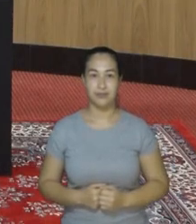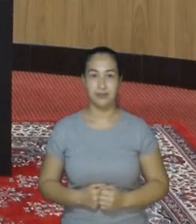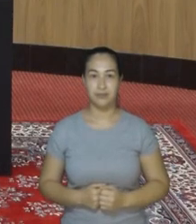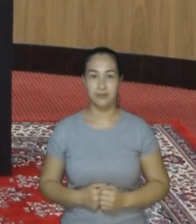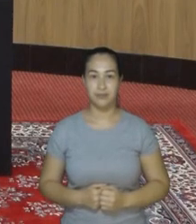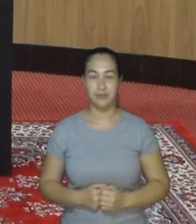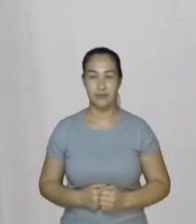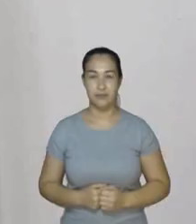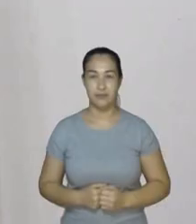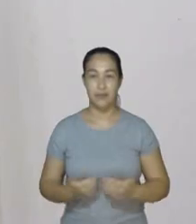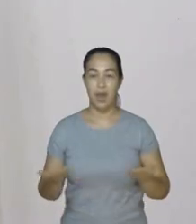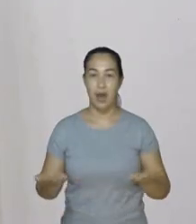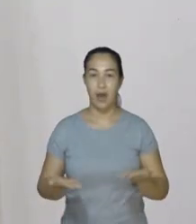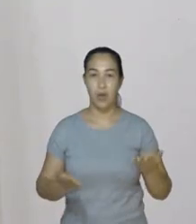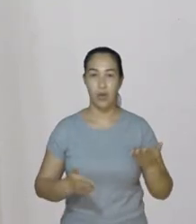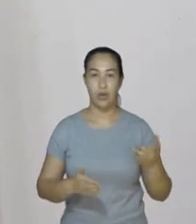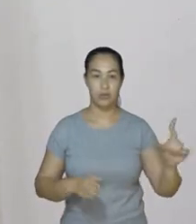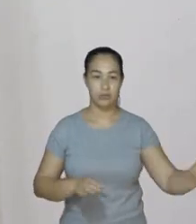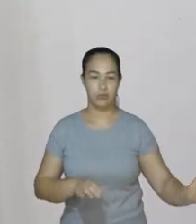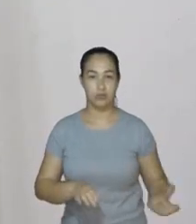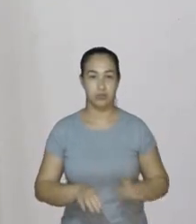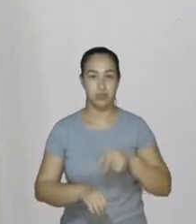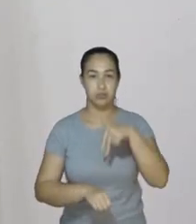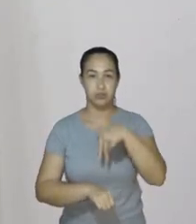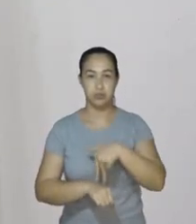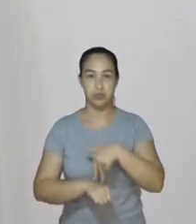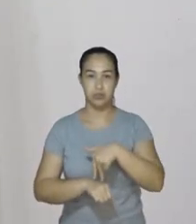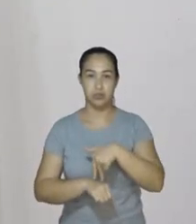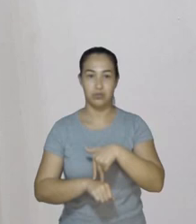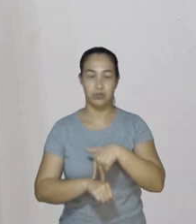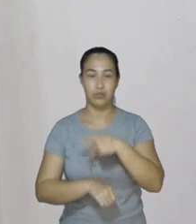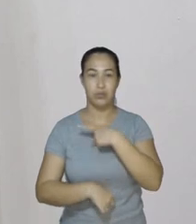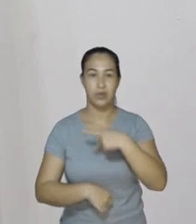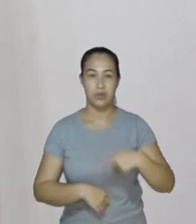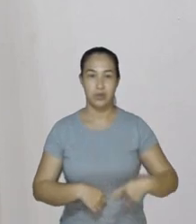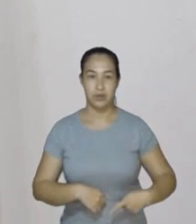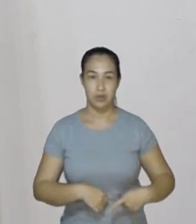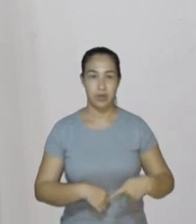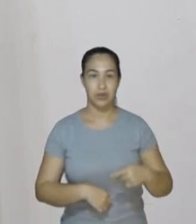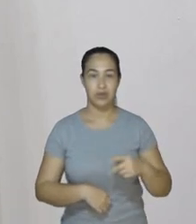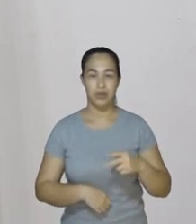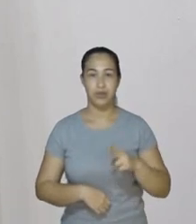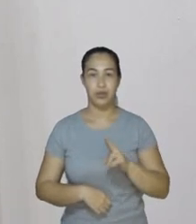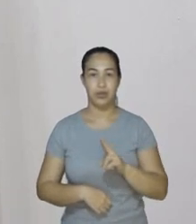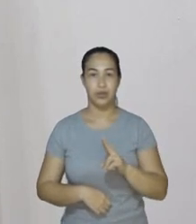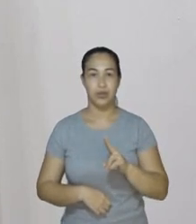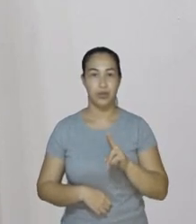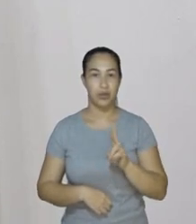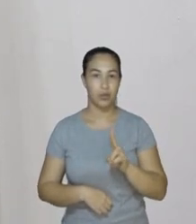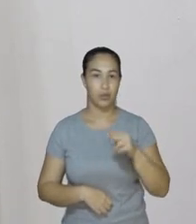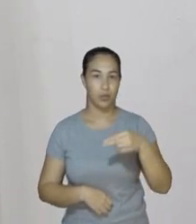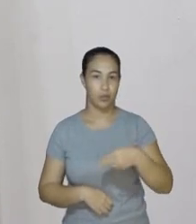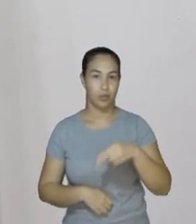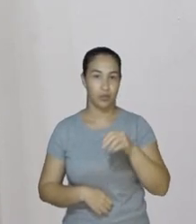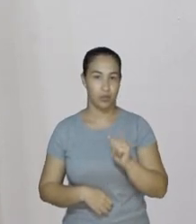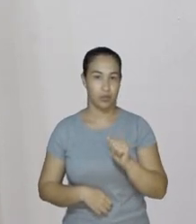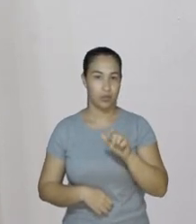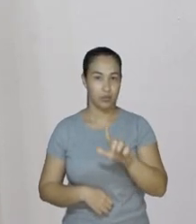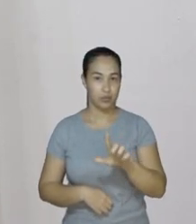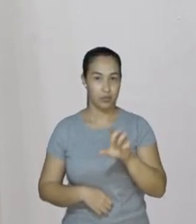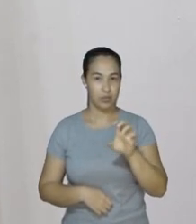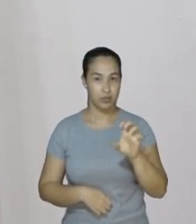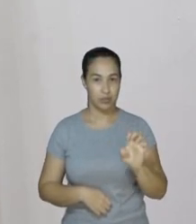Para fazer uso da palavra neste momento, convidamos o excelentíssimo senhor presidente da União Nacional dos Legislativos e